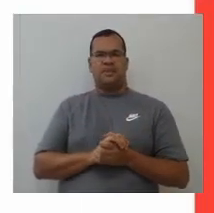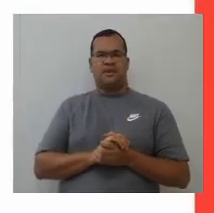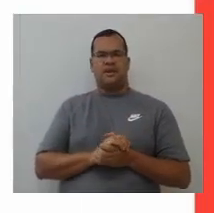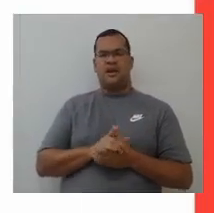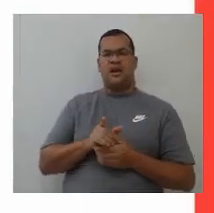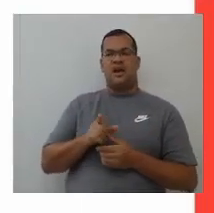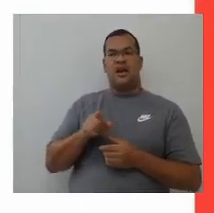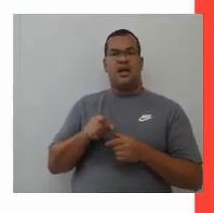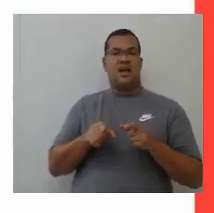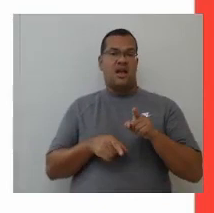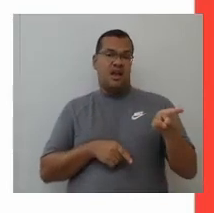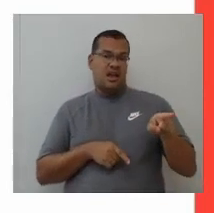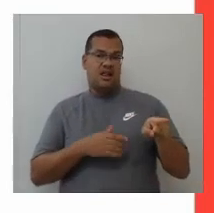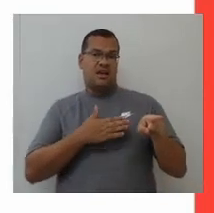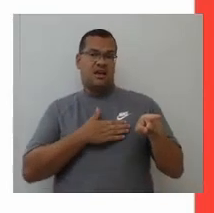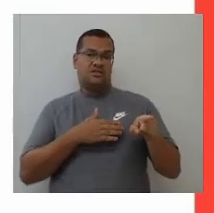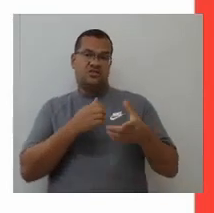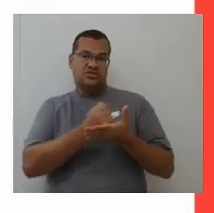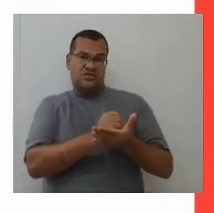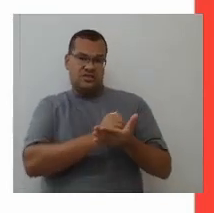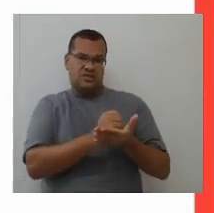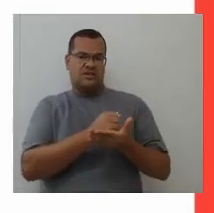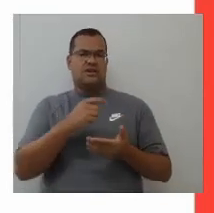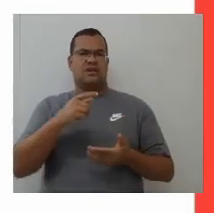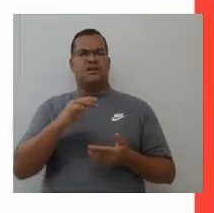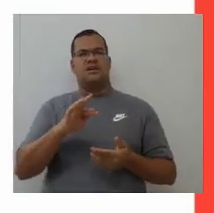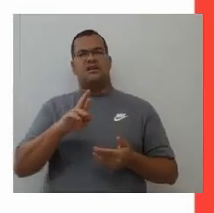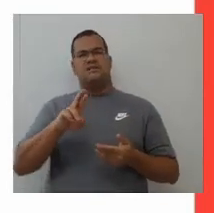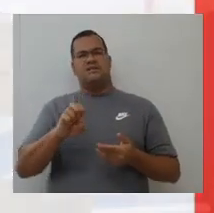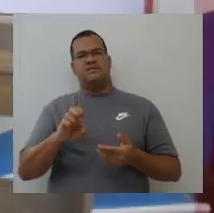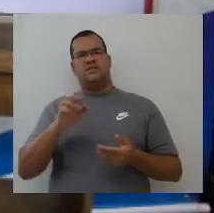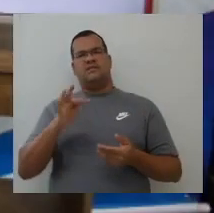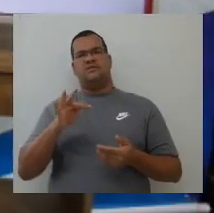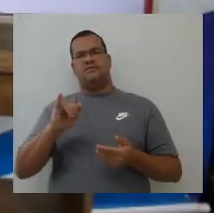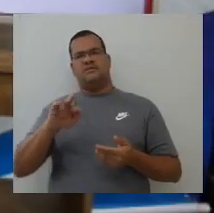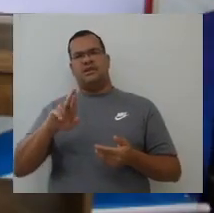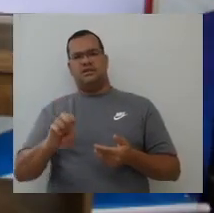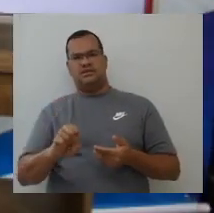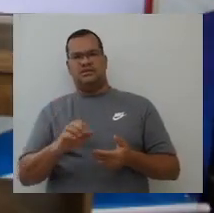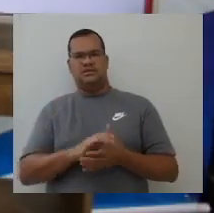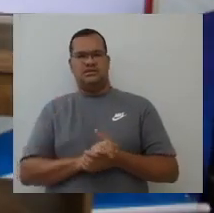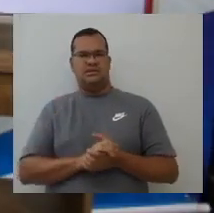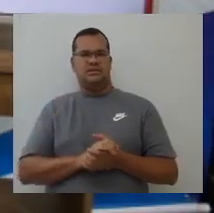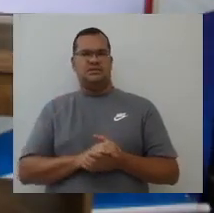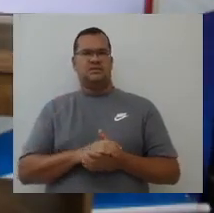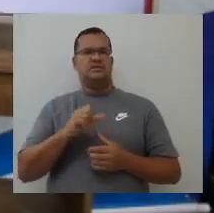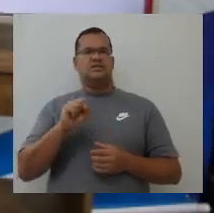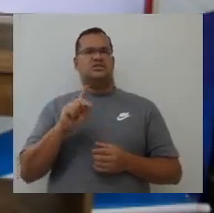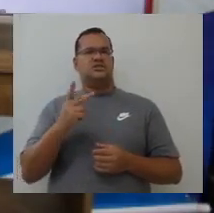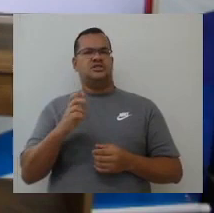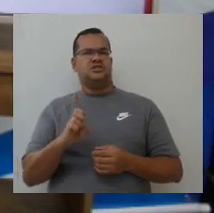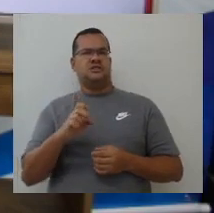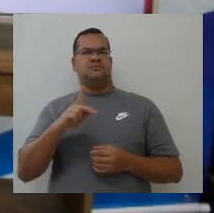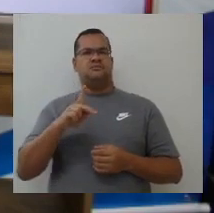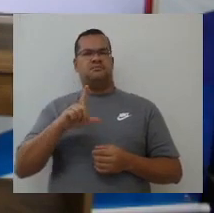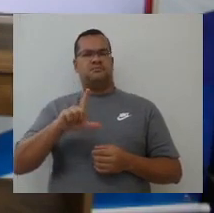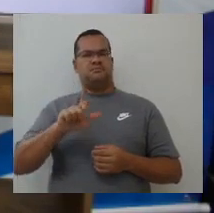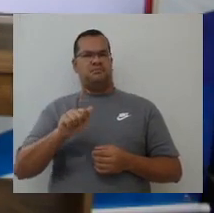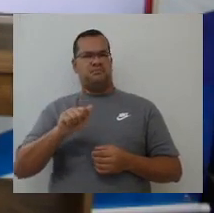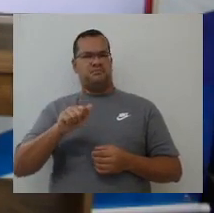Free Fire. Seria she plays, o Y fica e eu coloco somente o S. She plays Free Fire. Beleza?